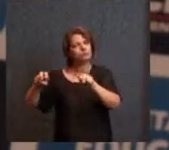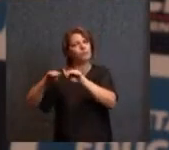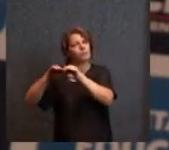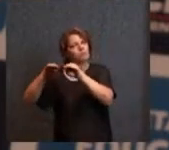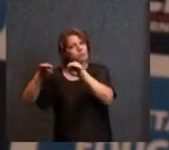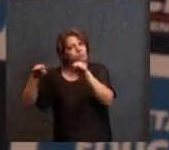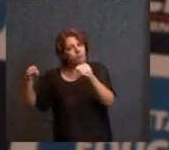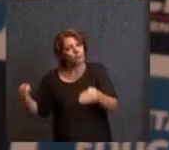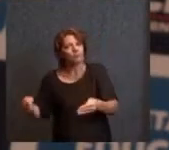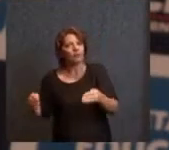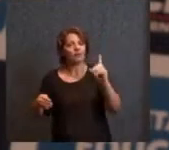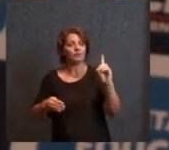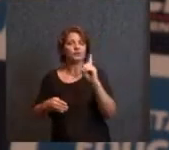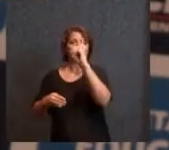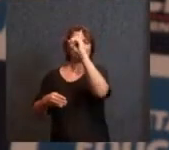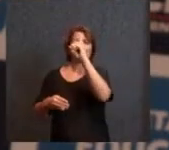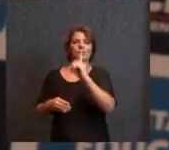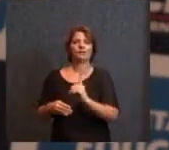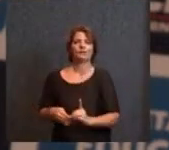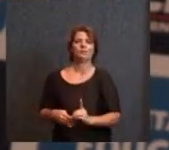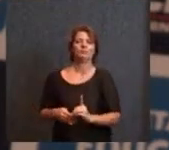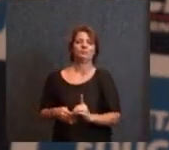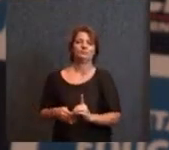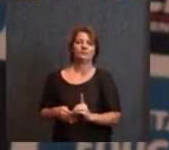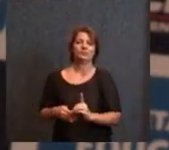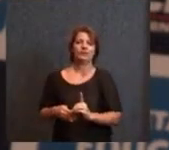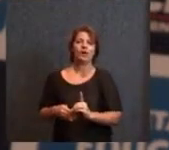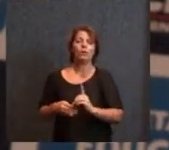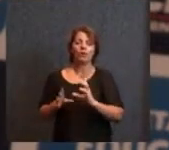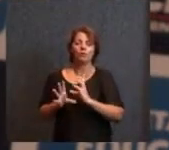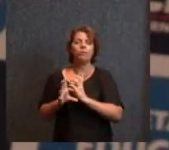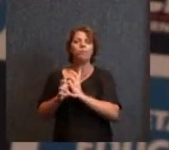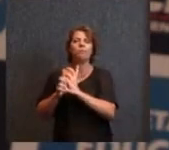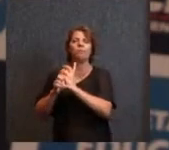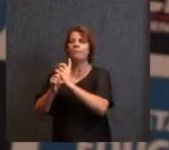nesse espaço, porque a totalidade deles está